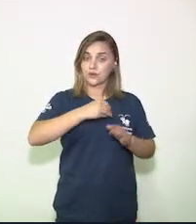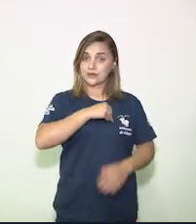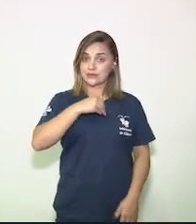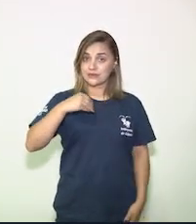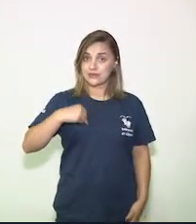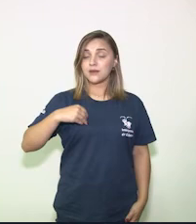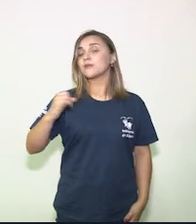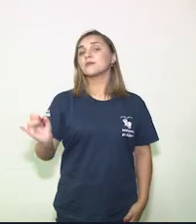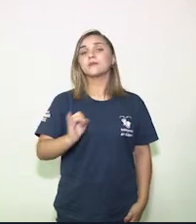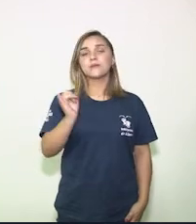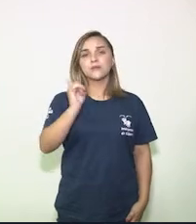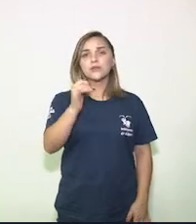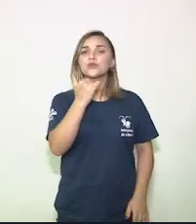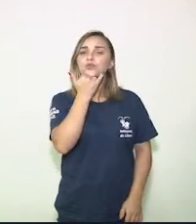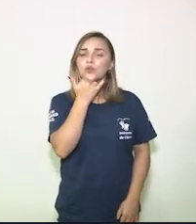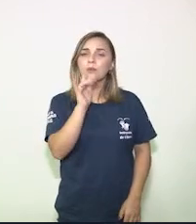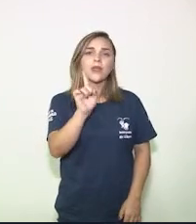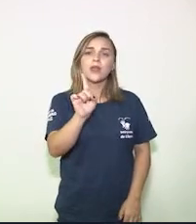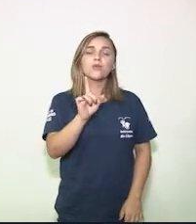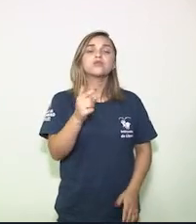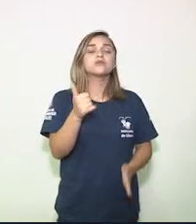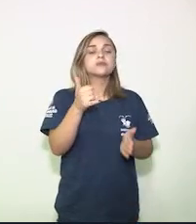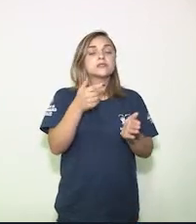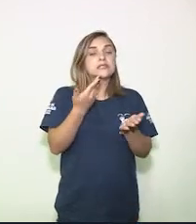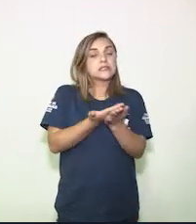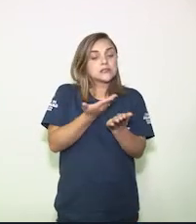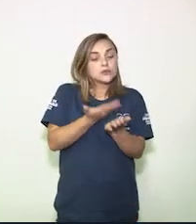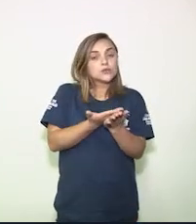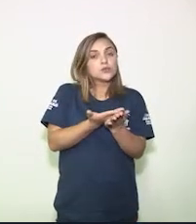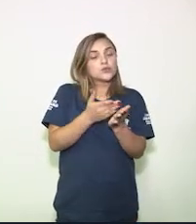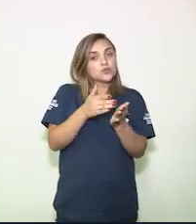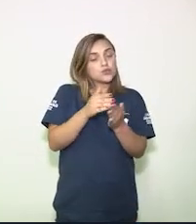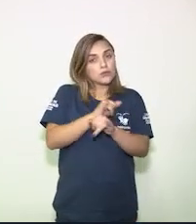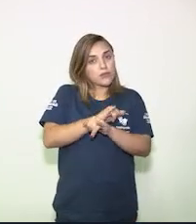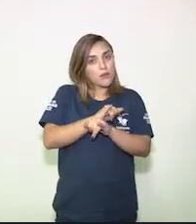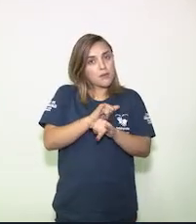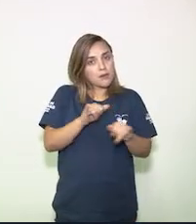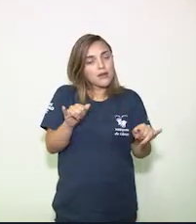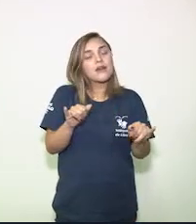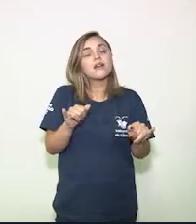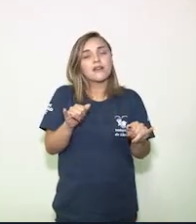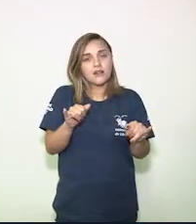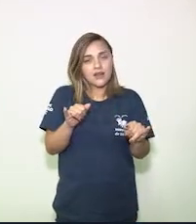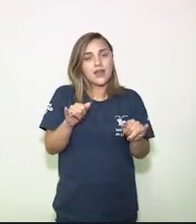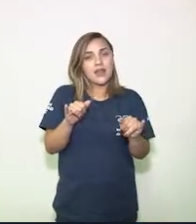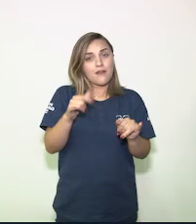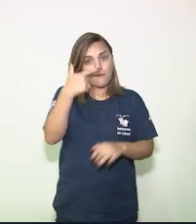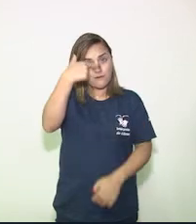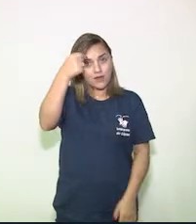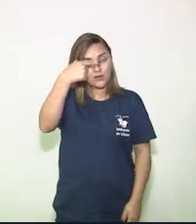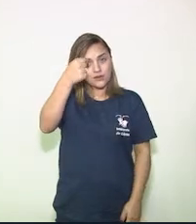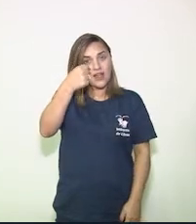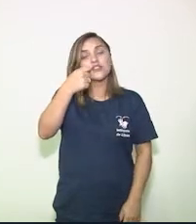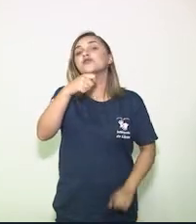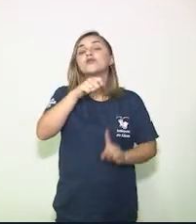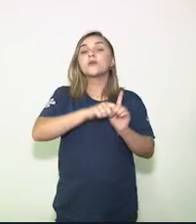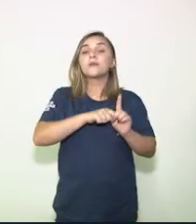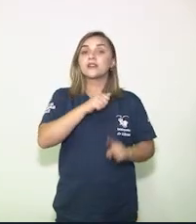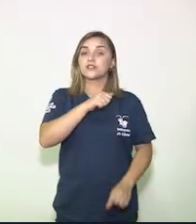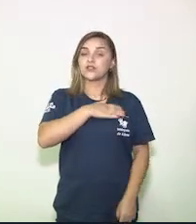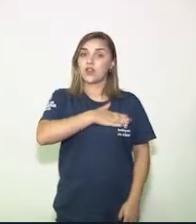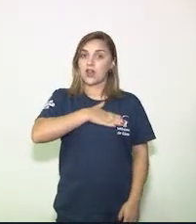muito importante, um estudo que foi publicado pela London School em agosto de